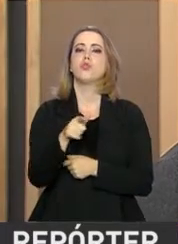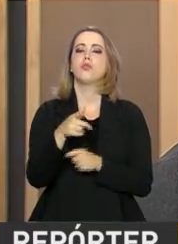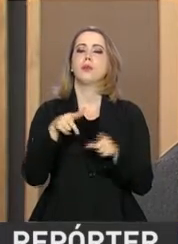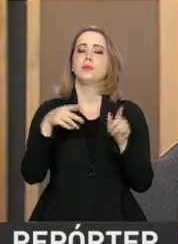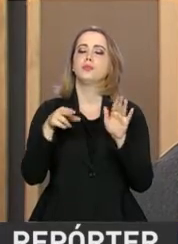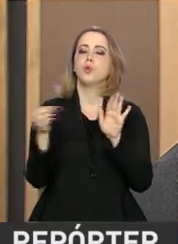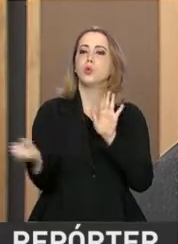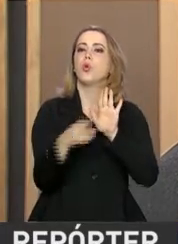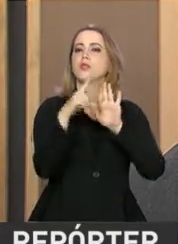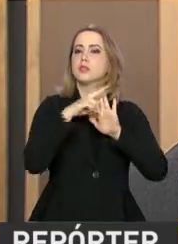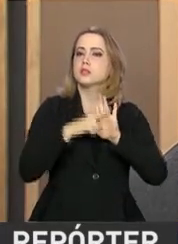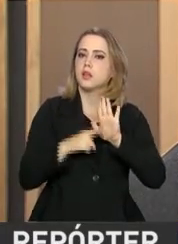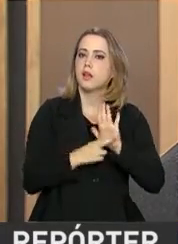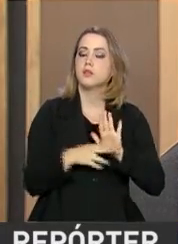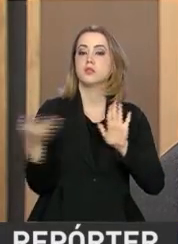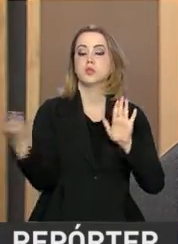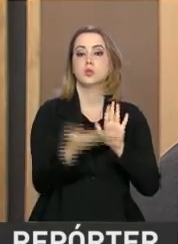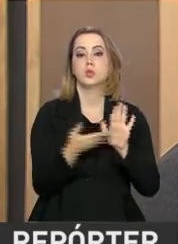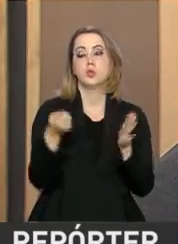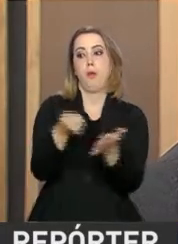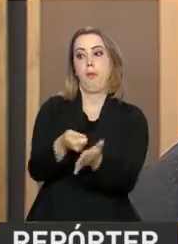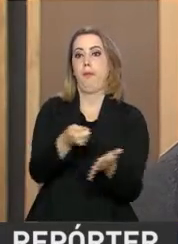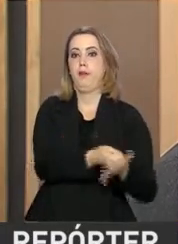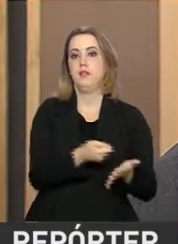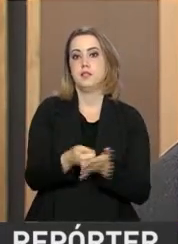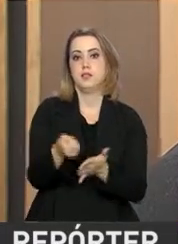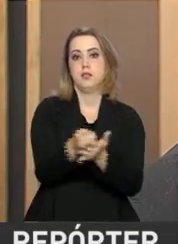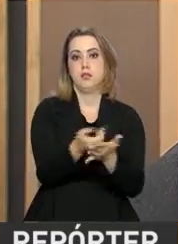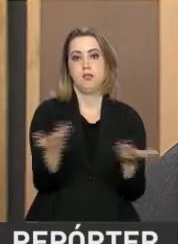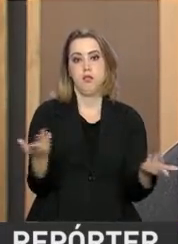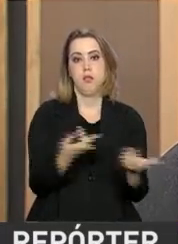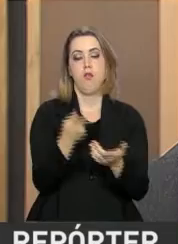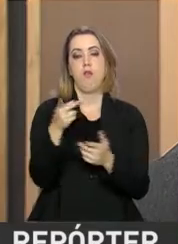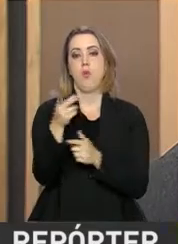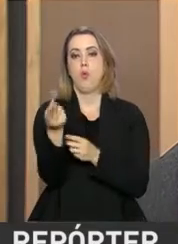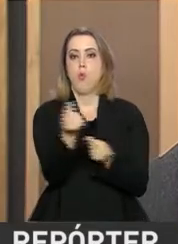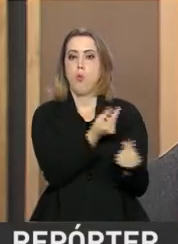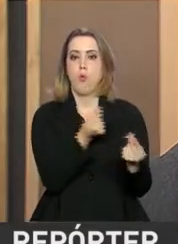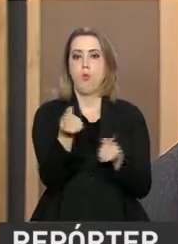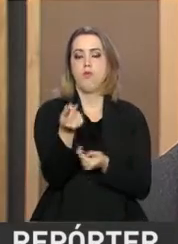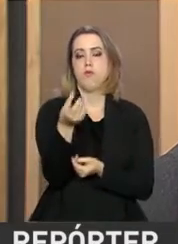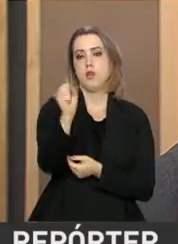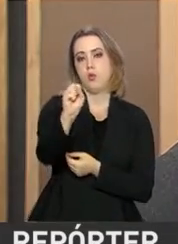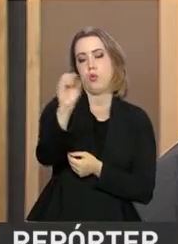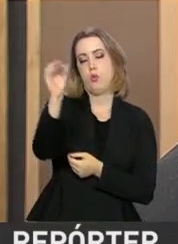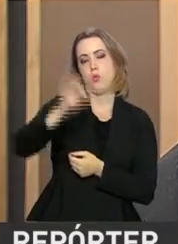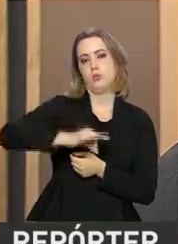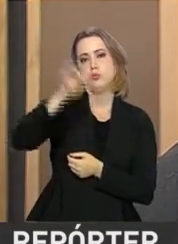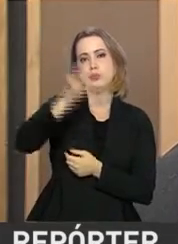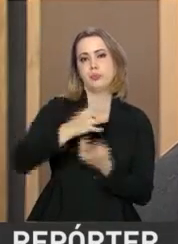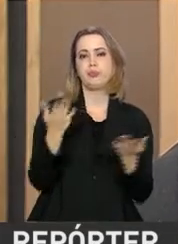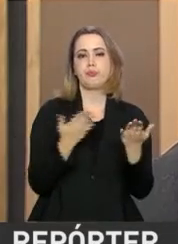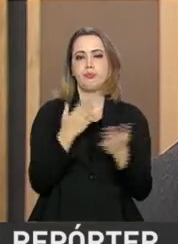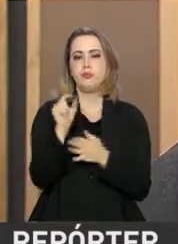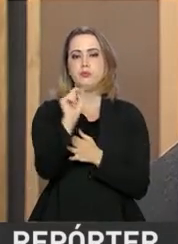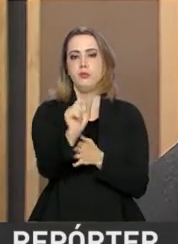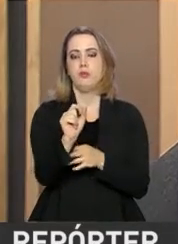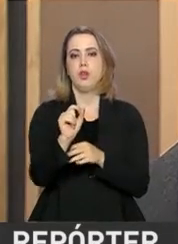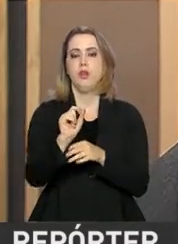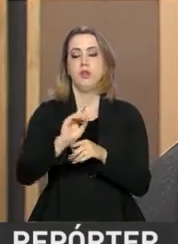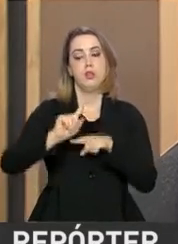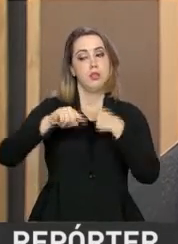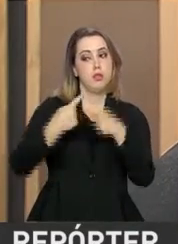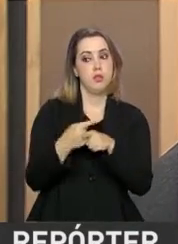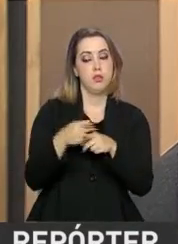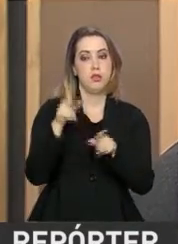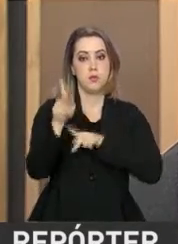é hoje um gasto né da previdência como o percentual do pib que fica na faixa de 8% em função do envelhecimento populacional